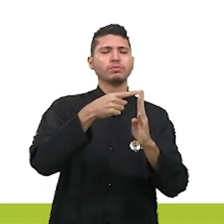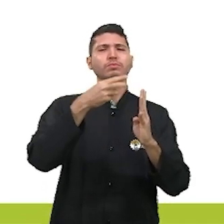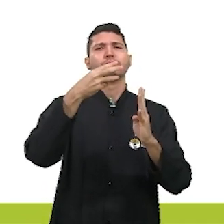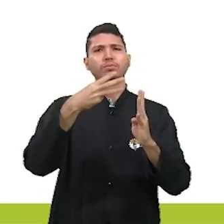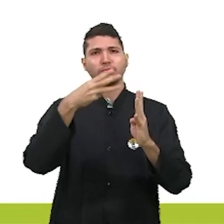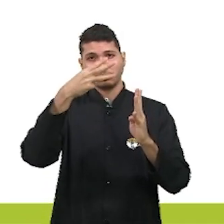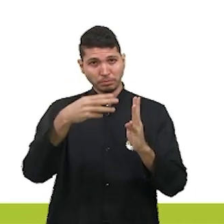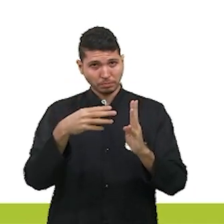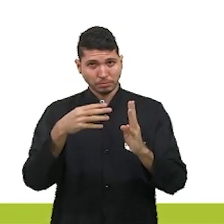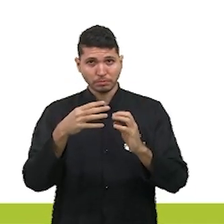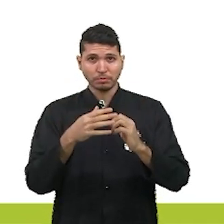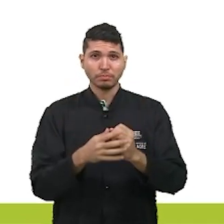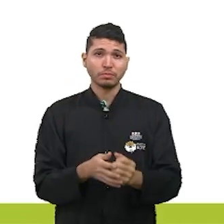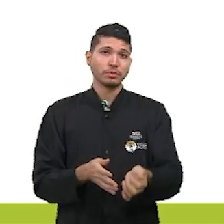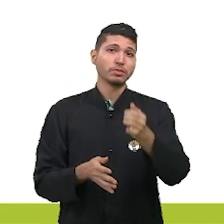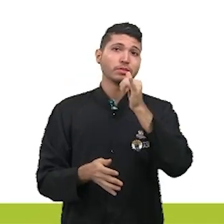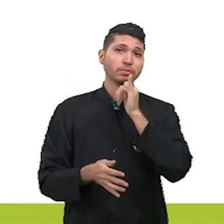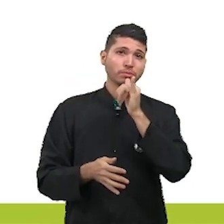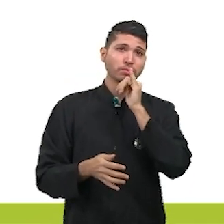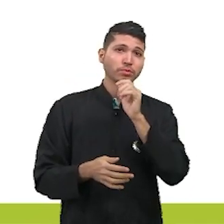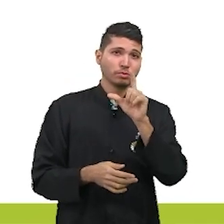Digamos que você escolheu a pessoa A.